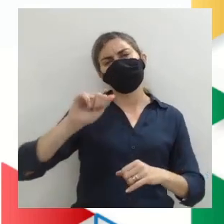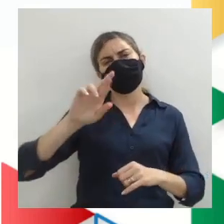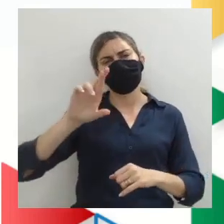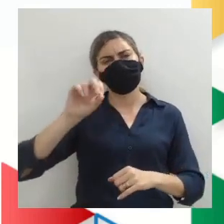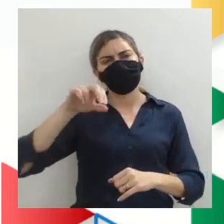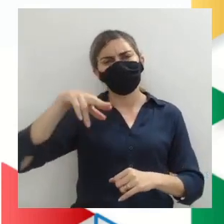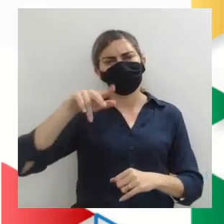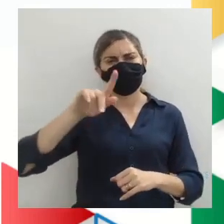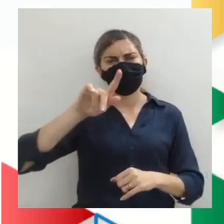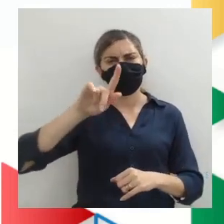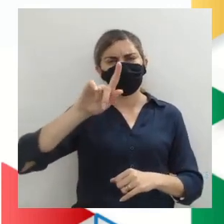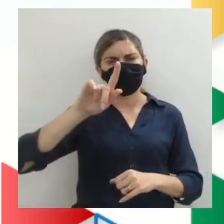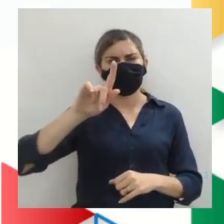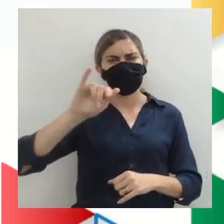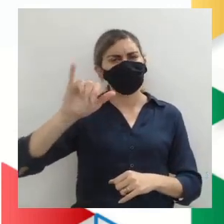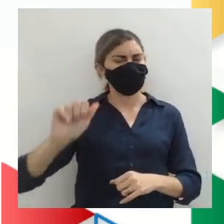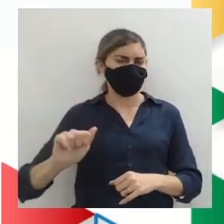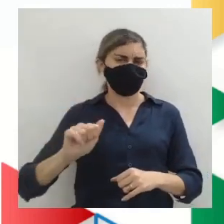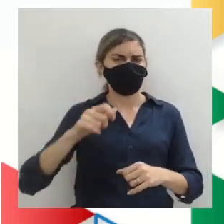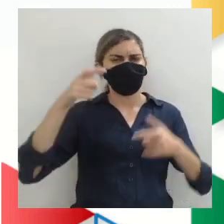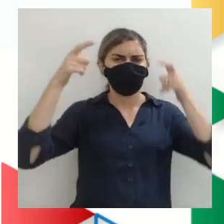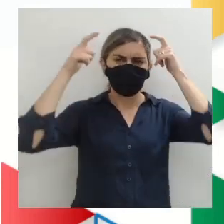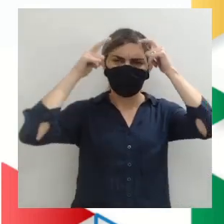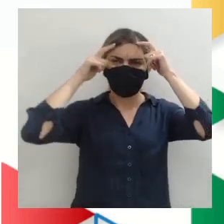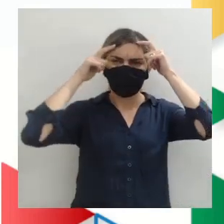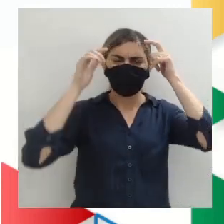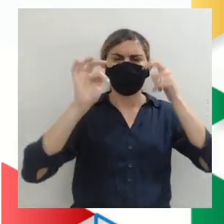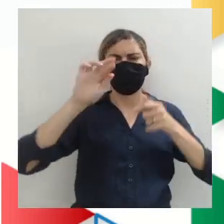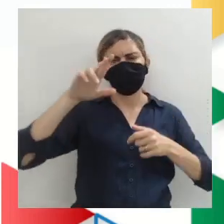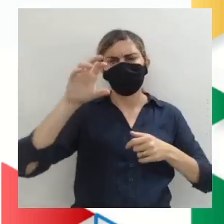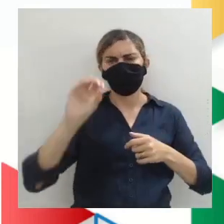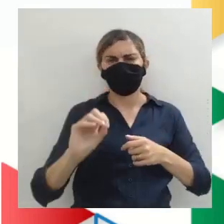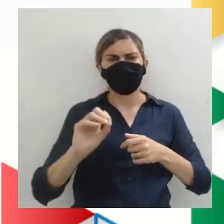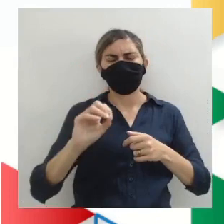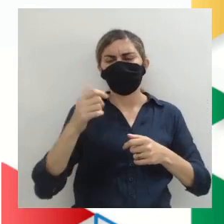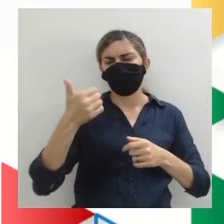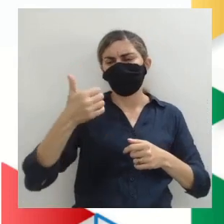que governava como reis dos francos desde